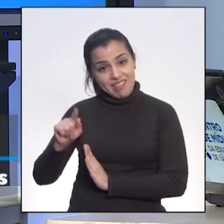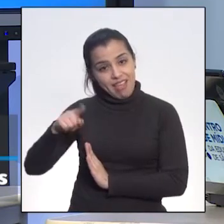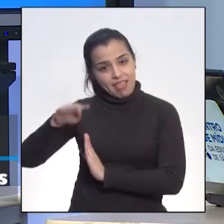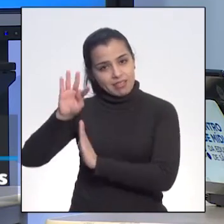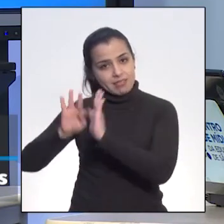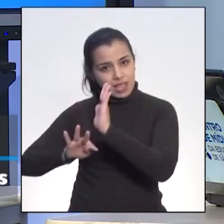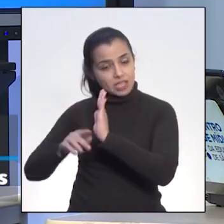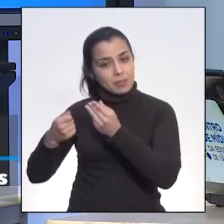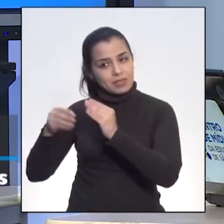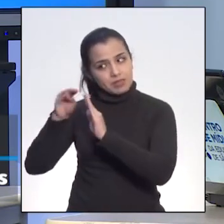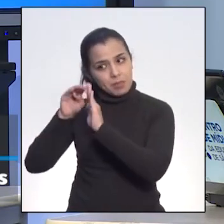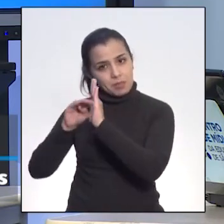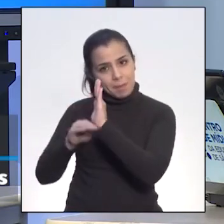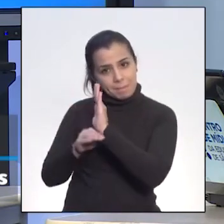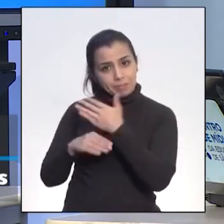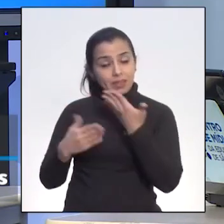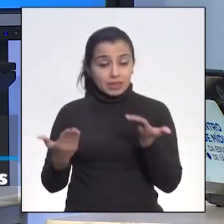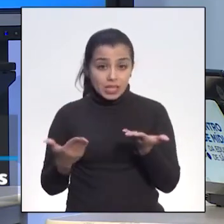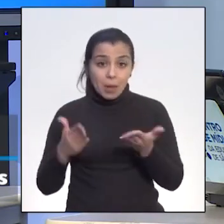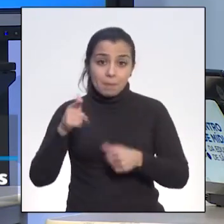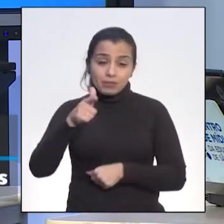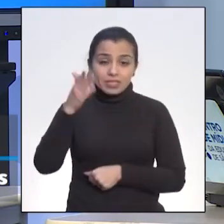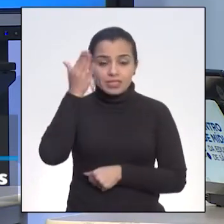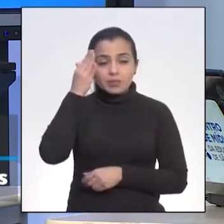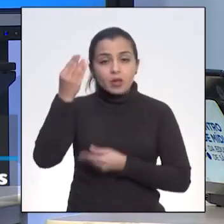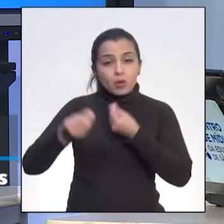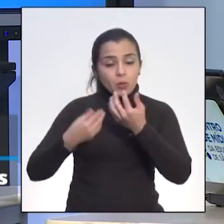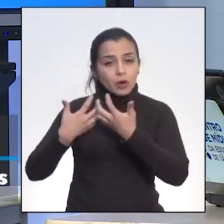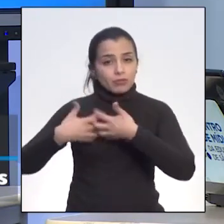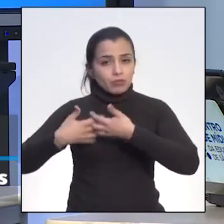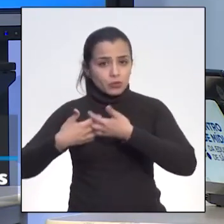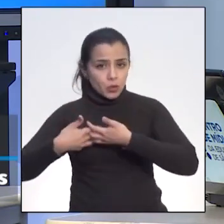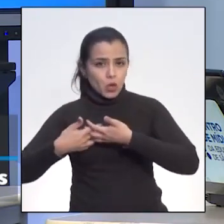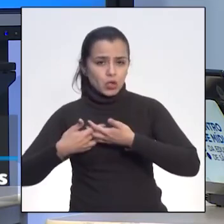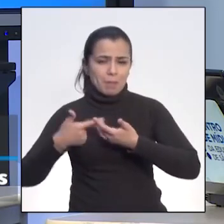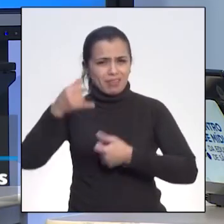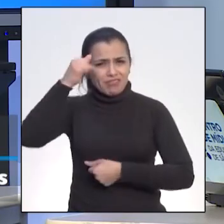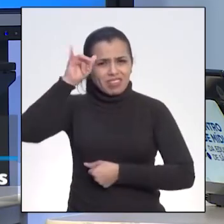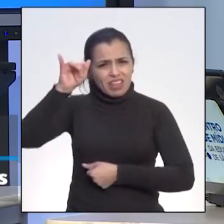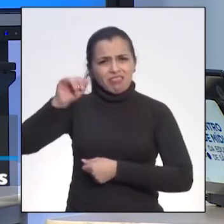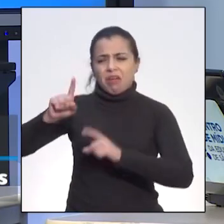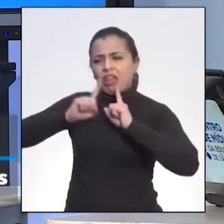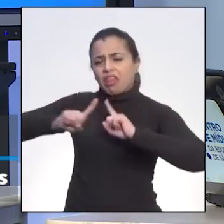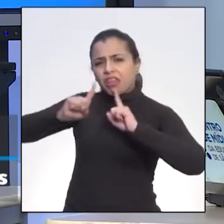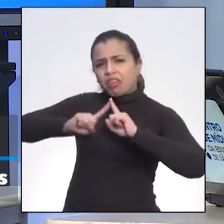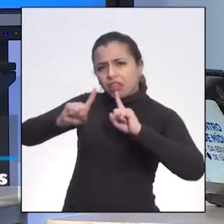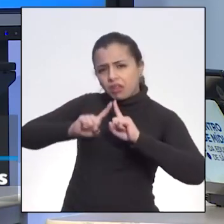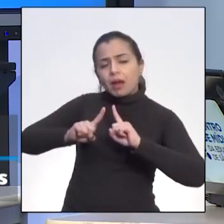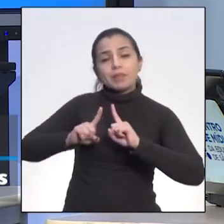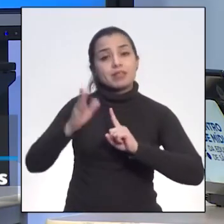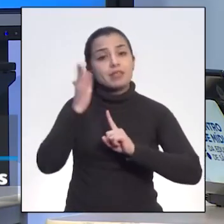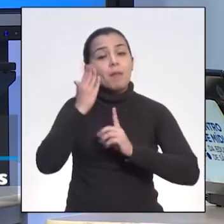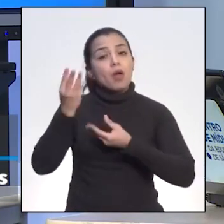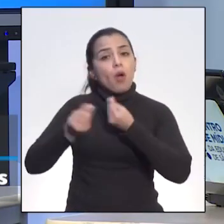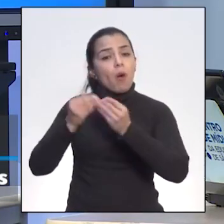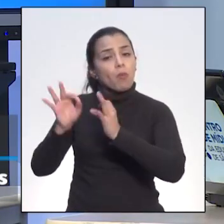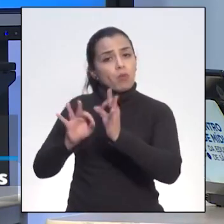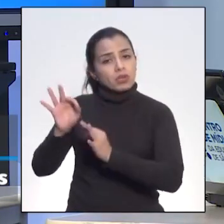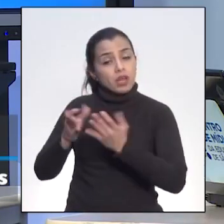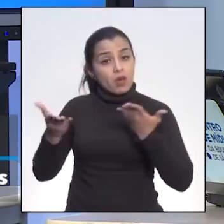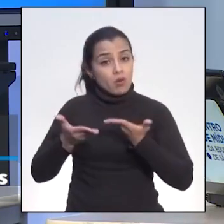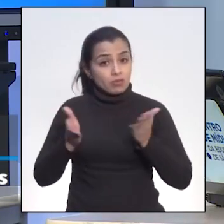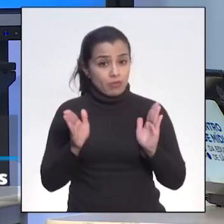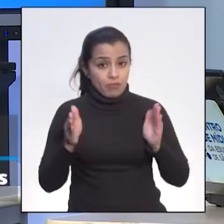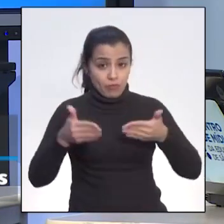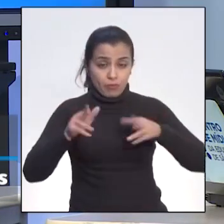como é que funcionaria, como é que funciona esse texto, para você sair criticando as coisas com qualidade, sabendo se organizar, vamos trabalhar hoje um